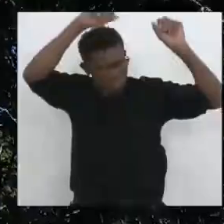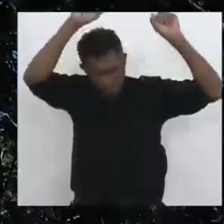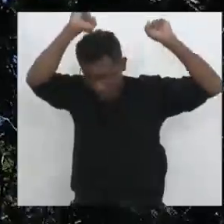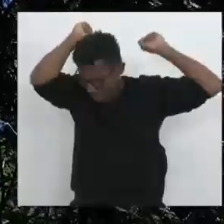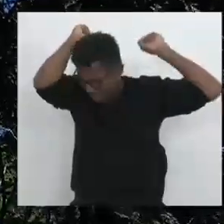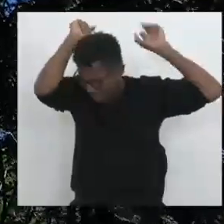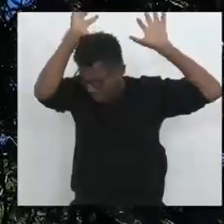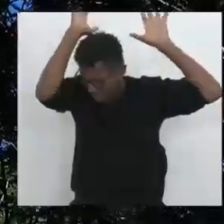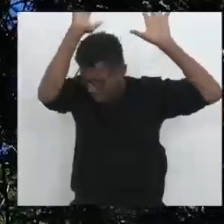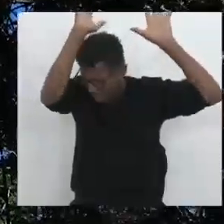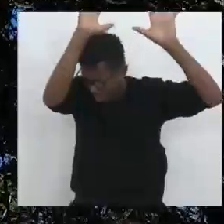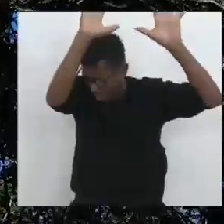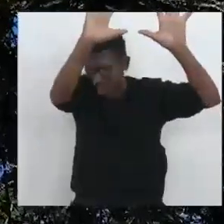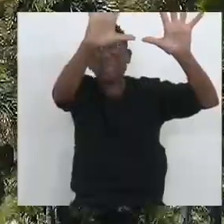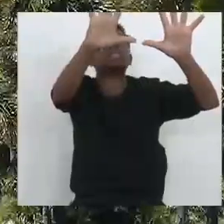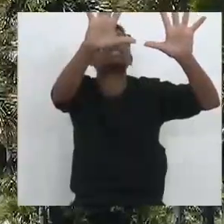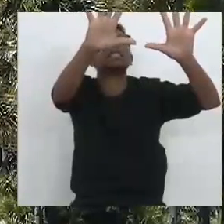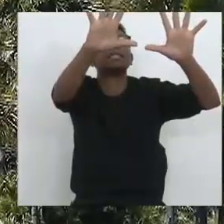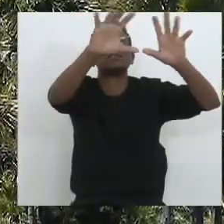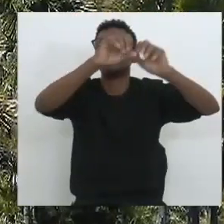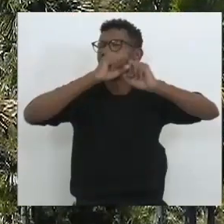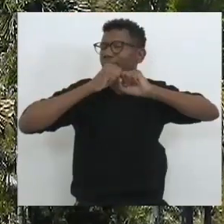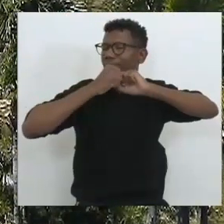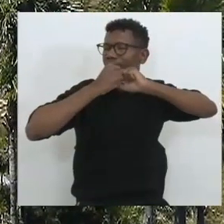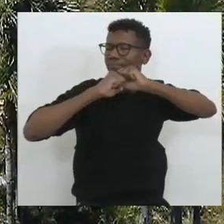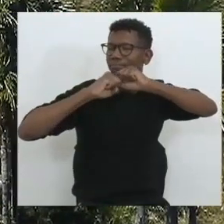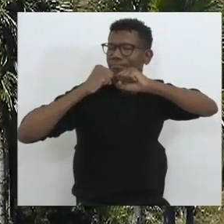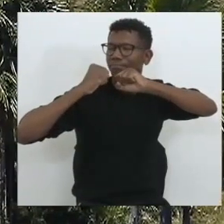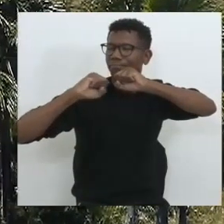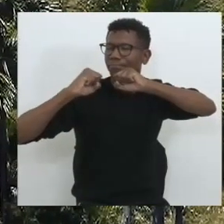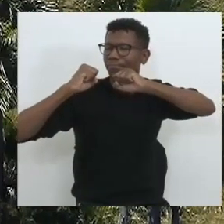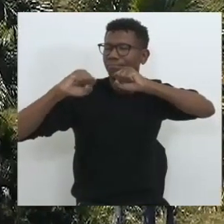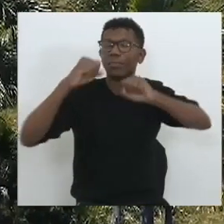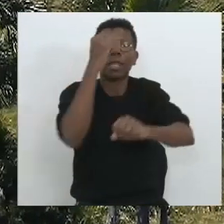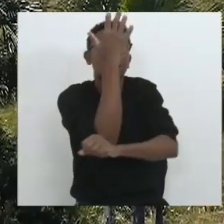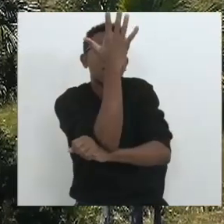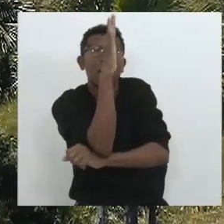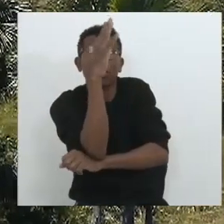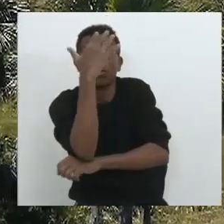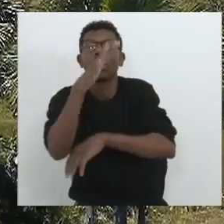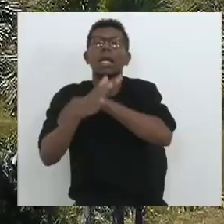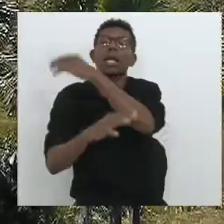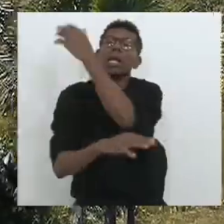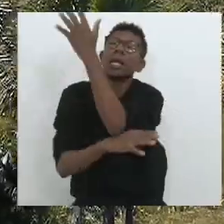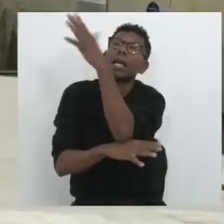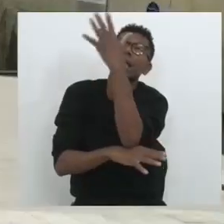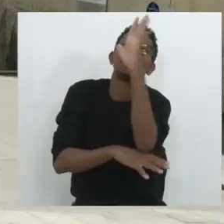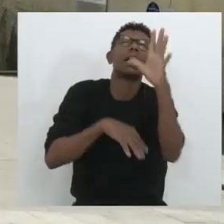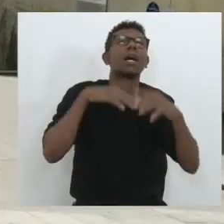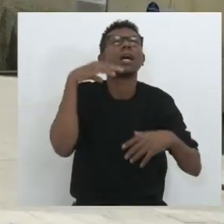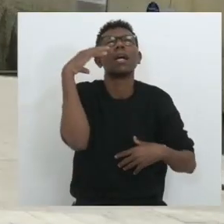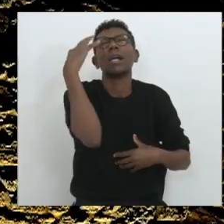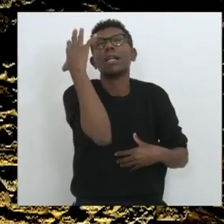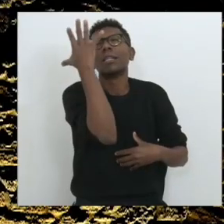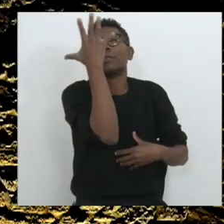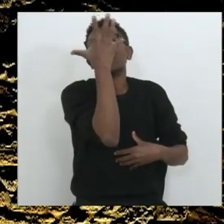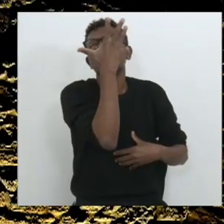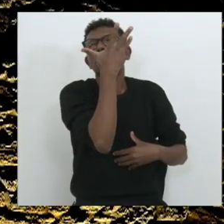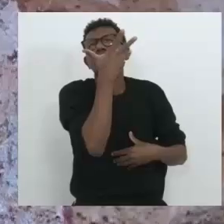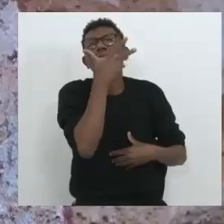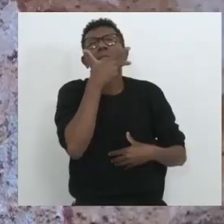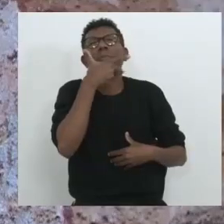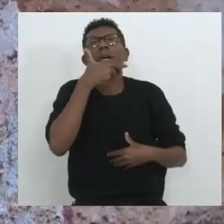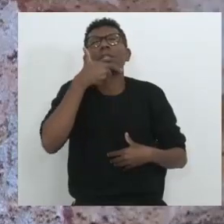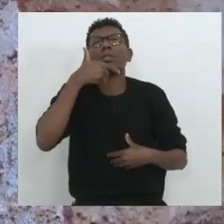Cruzeiro resplandece Gigante pela própria natureza resas